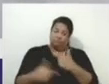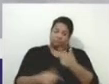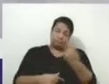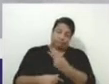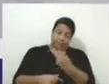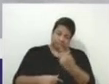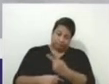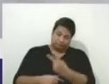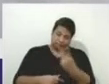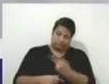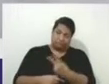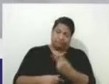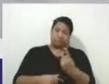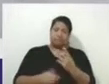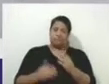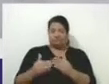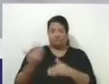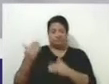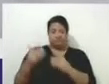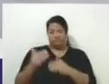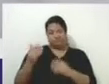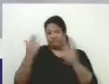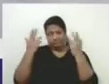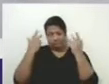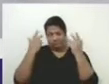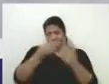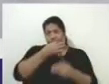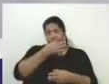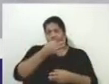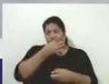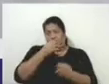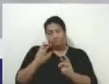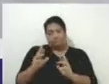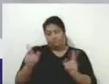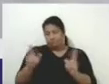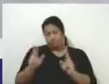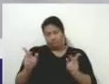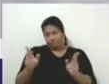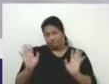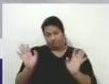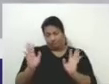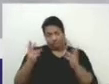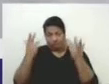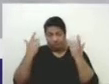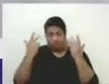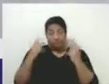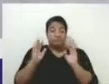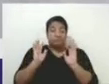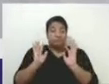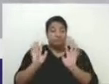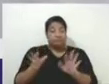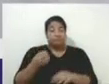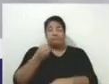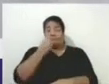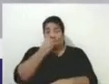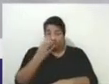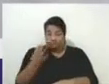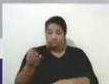Divergências existem, nunca ninguém vai concordar com tudo, mas foi muito boa a convivência,